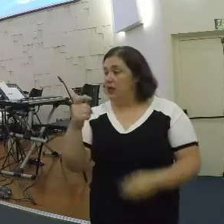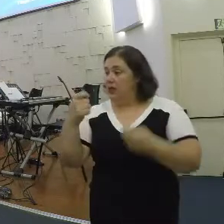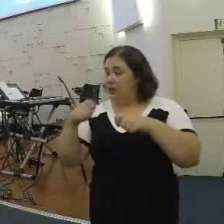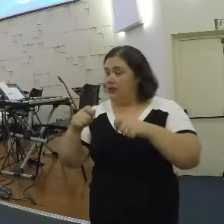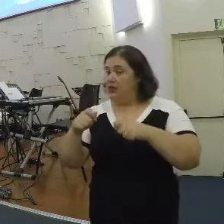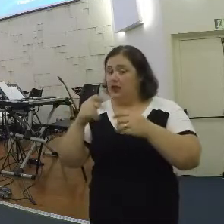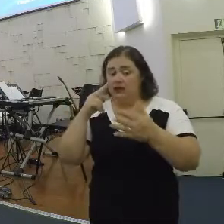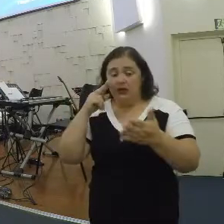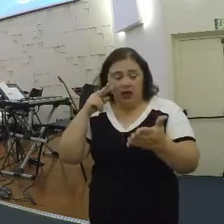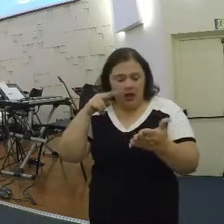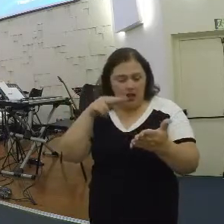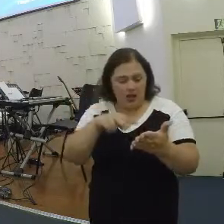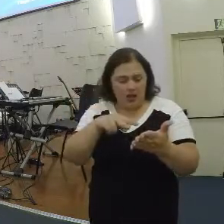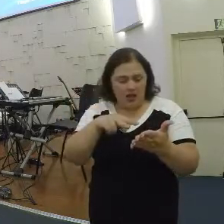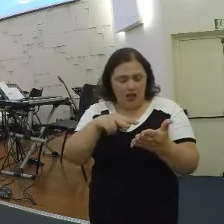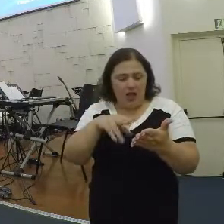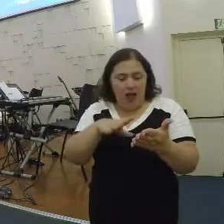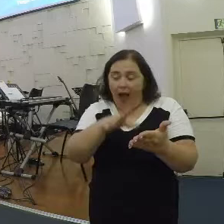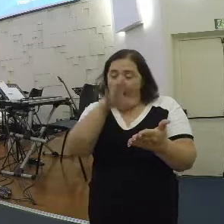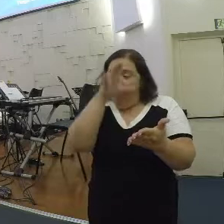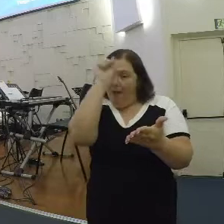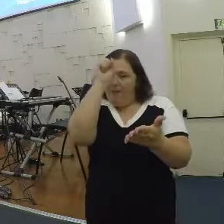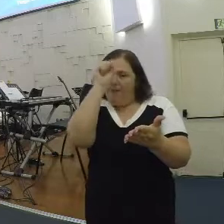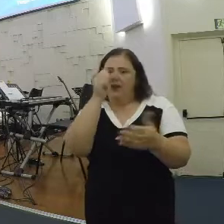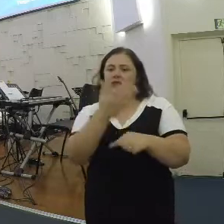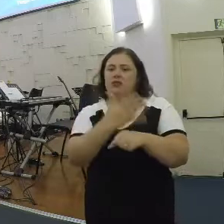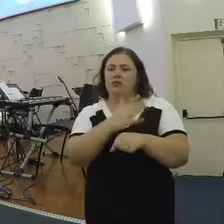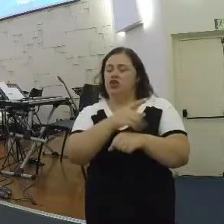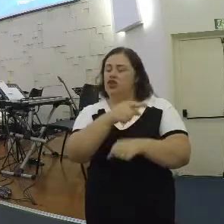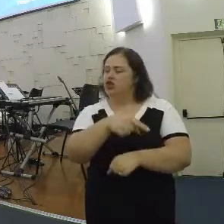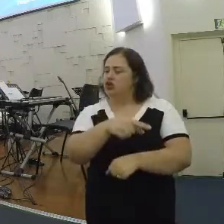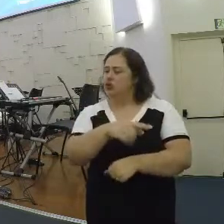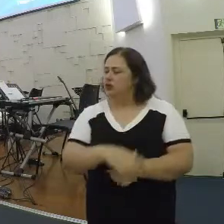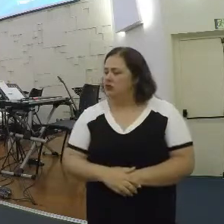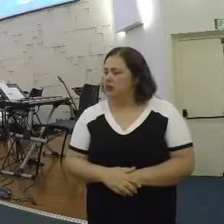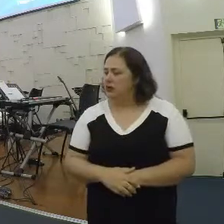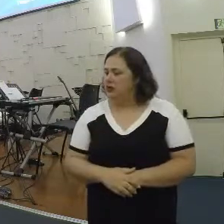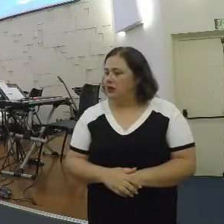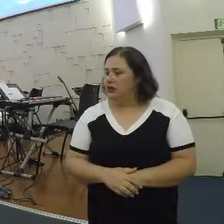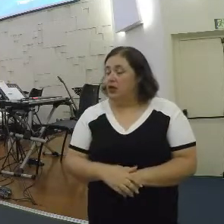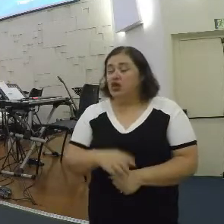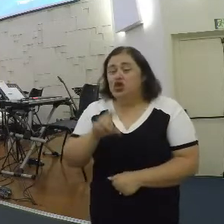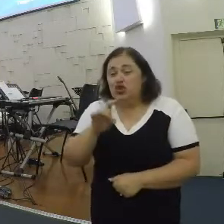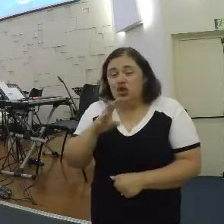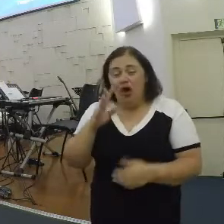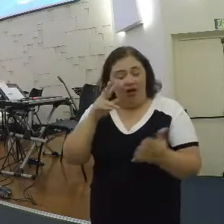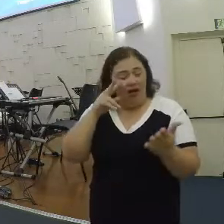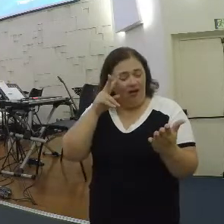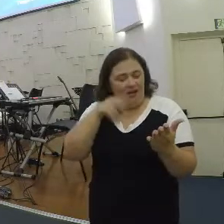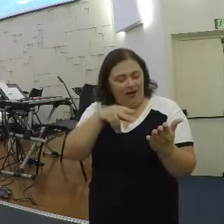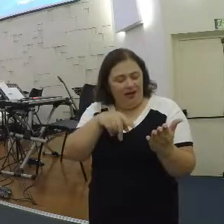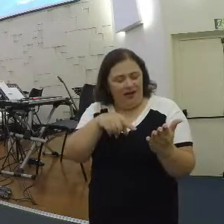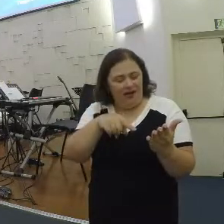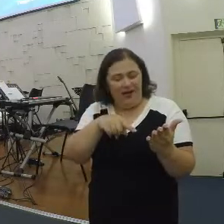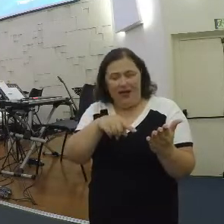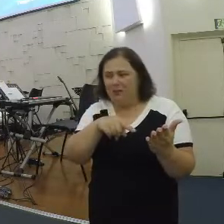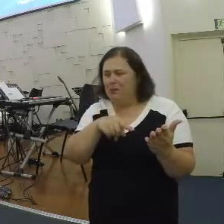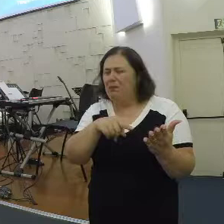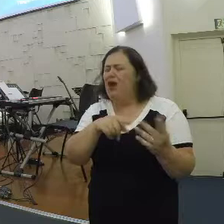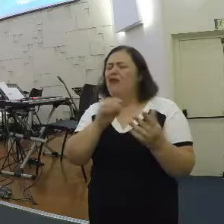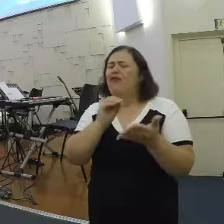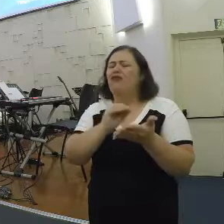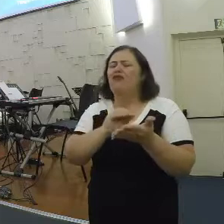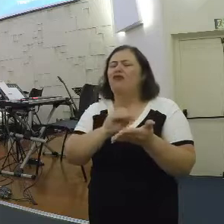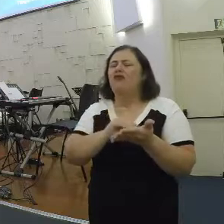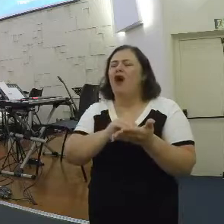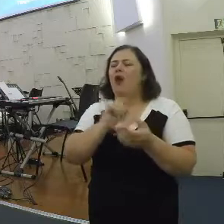praticam. Ouvem o Evangelho, mas não amam o Evangelho de Jesus. Não se enganem,